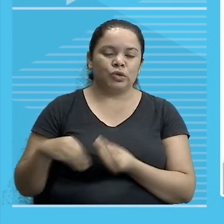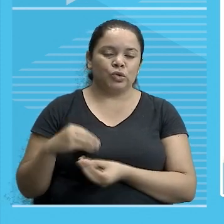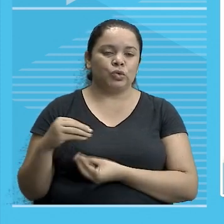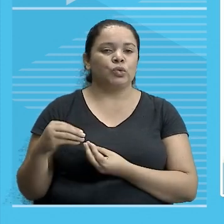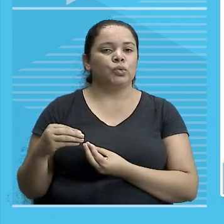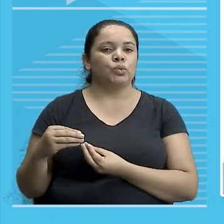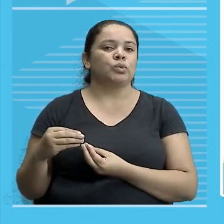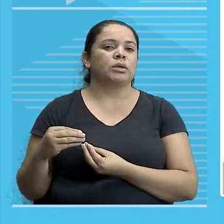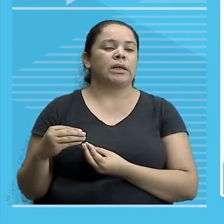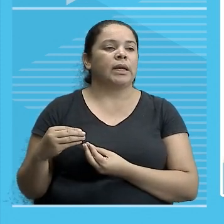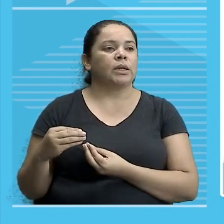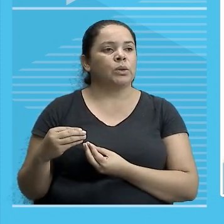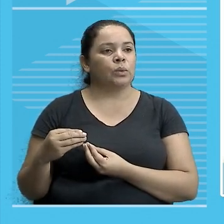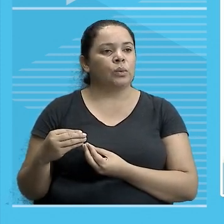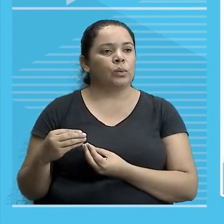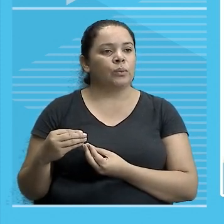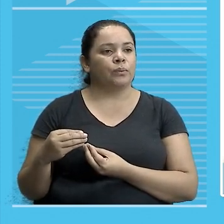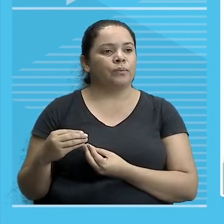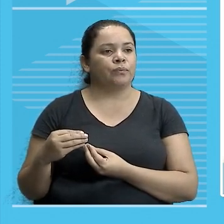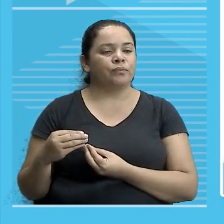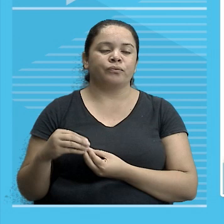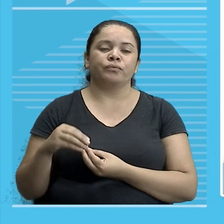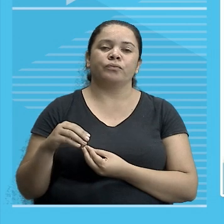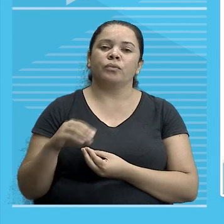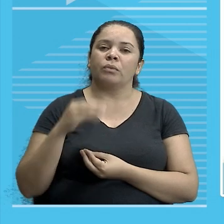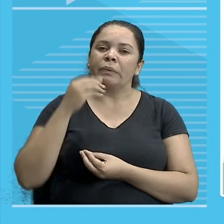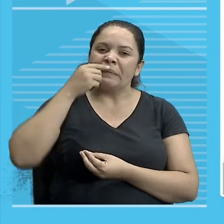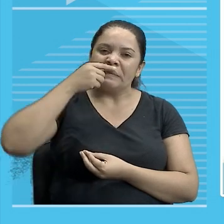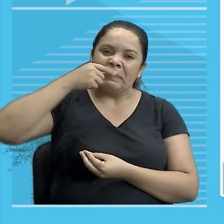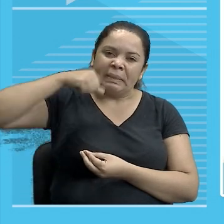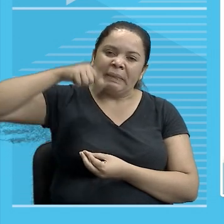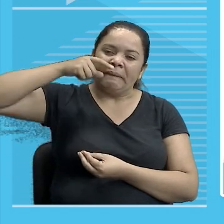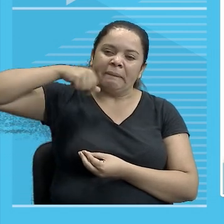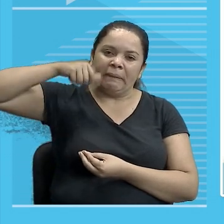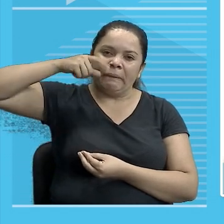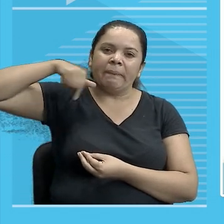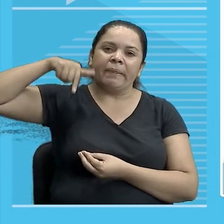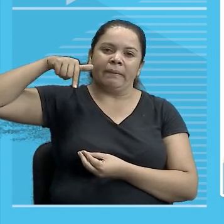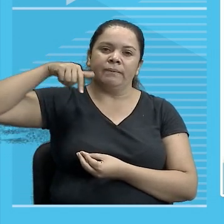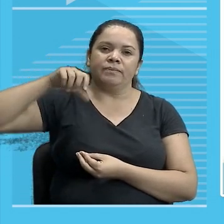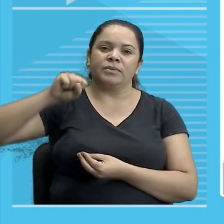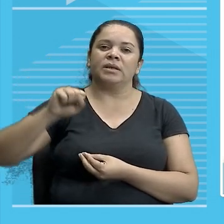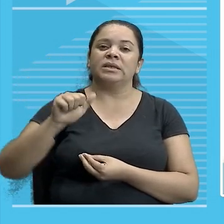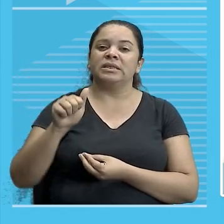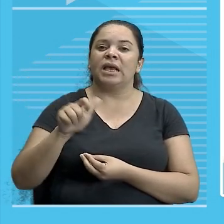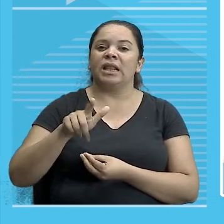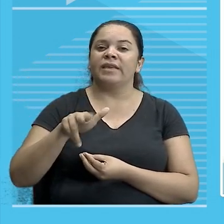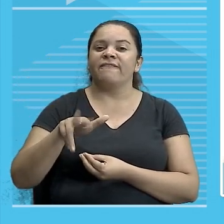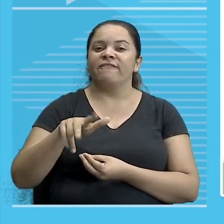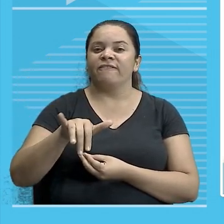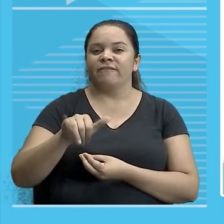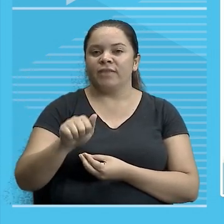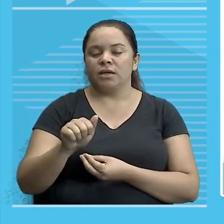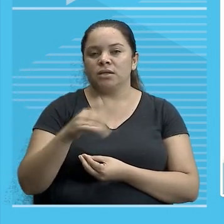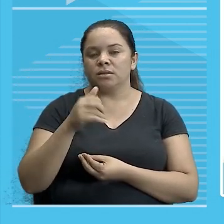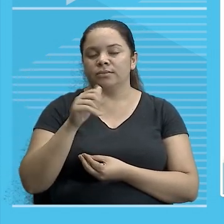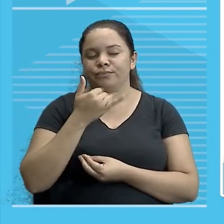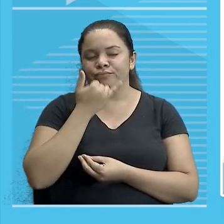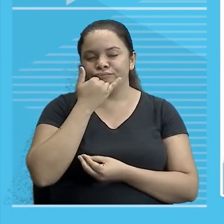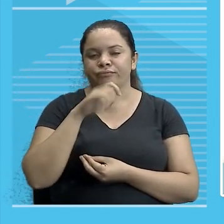misturado com saliva. E aí esse bolo alimentar, ao ser misturado com a saliva,